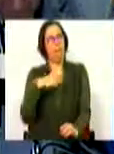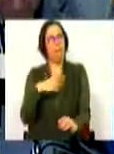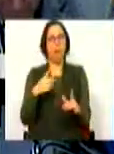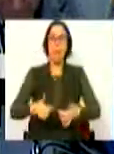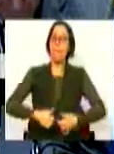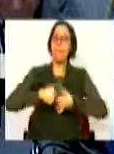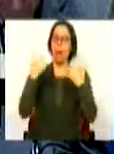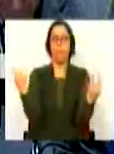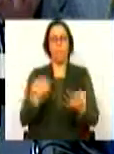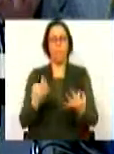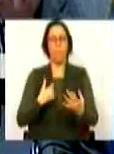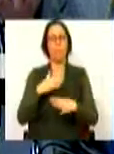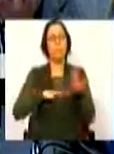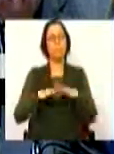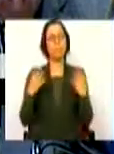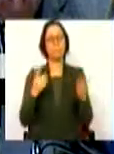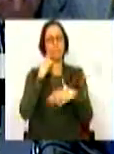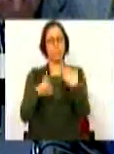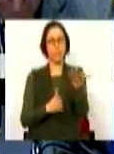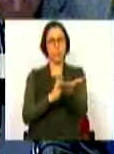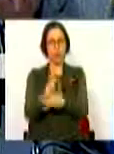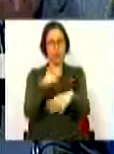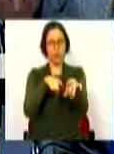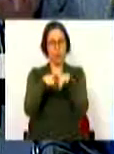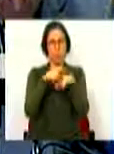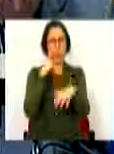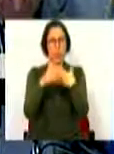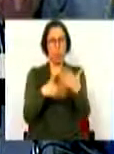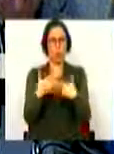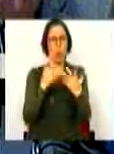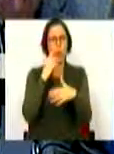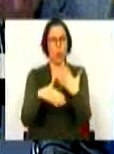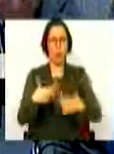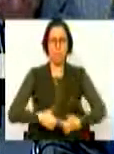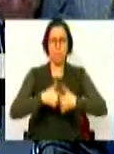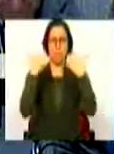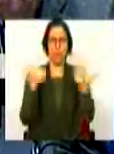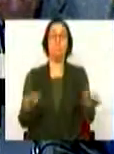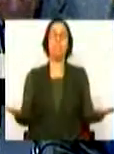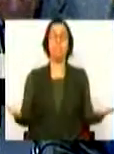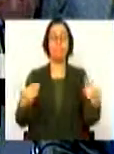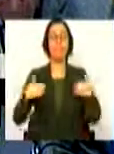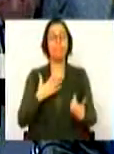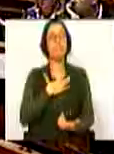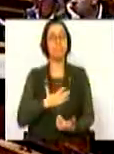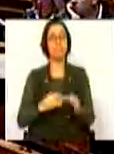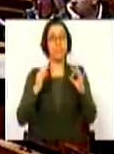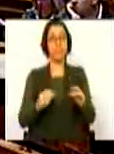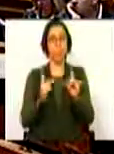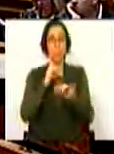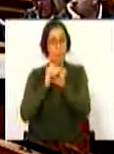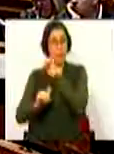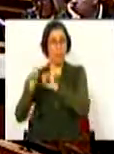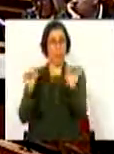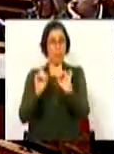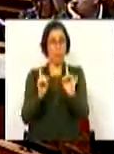estando melhor, aquilo que temos de fazer é prosseguir a política que temos seguido e continuar a melhorar. Ora, o que nós queremos não é andar para